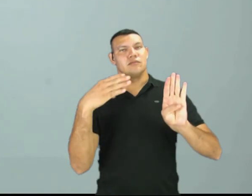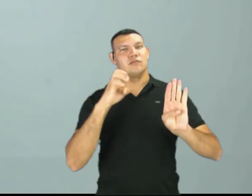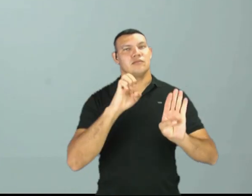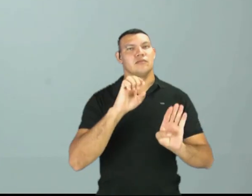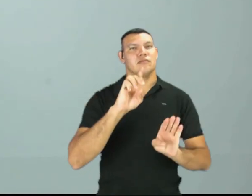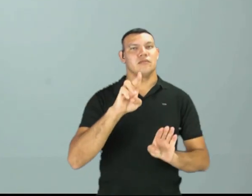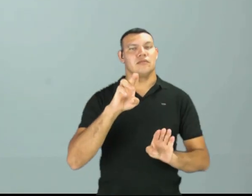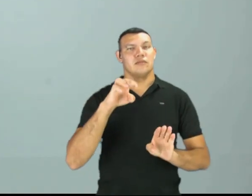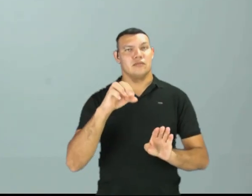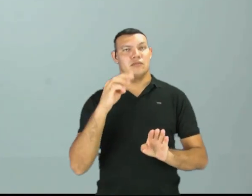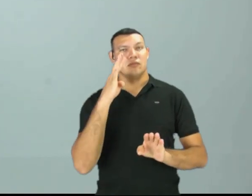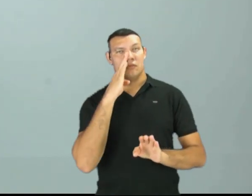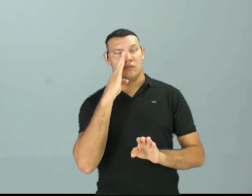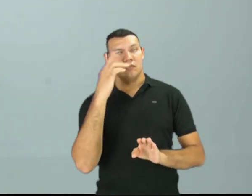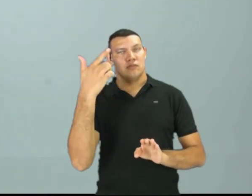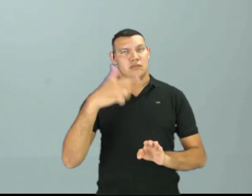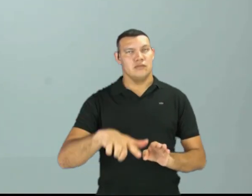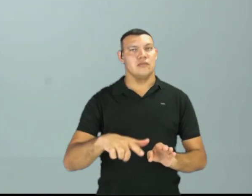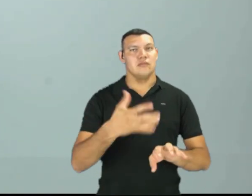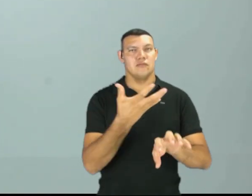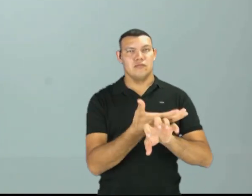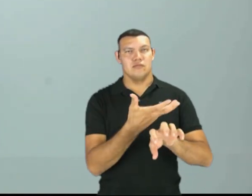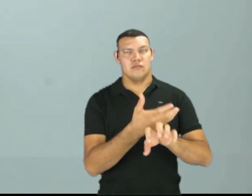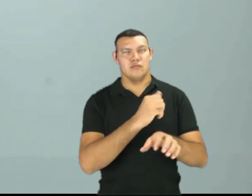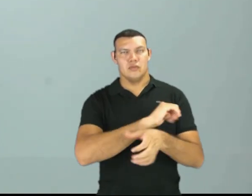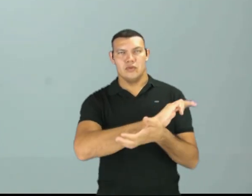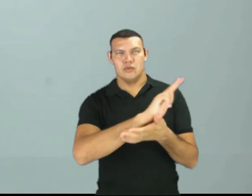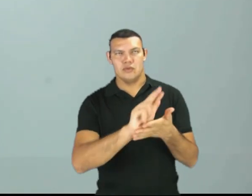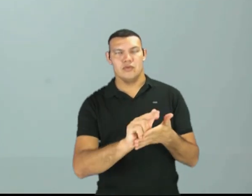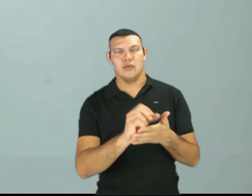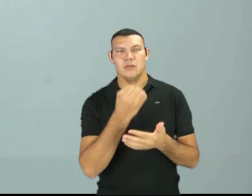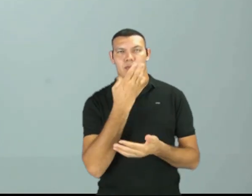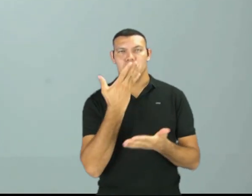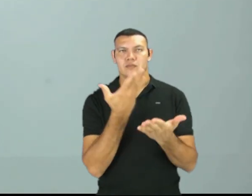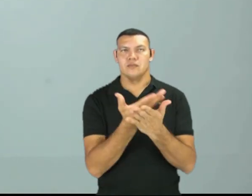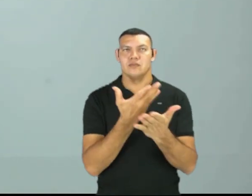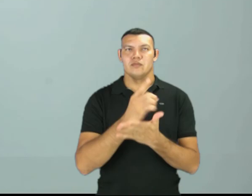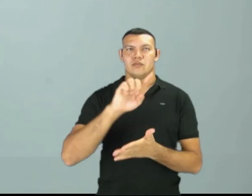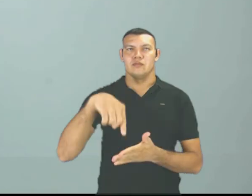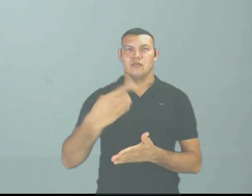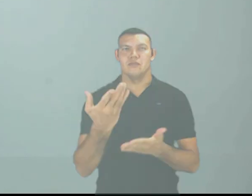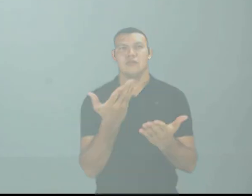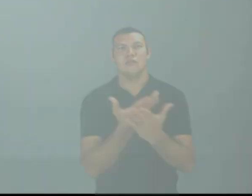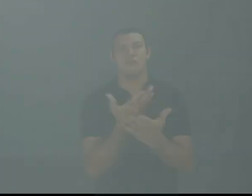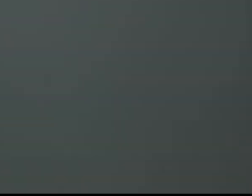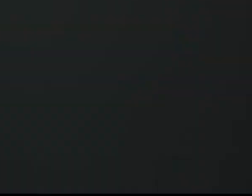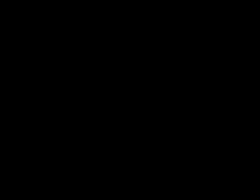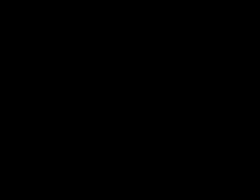plataforma Eduque para rever essa e outras aulas. Bons estudos e até a próxima aula.